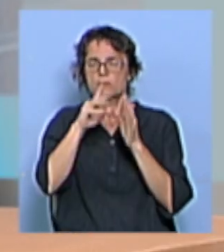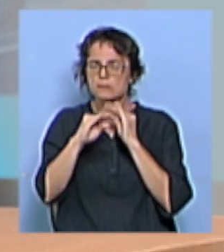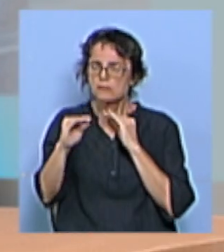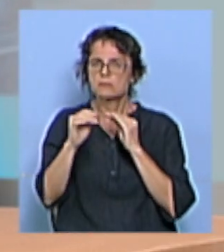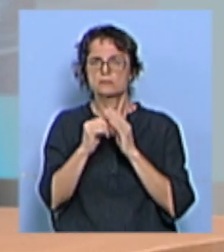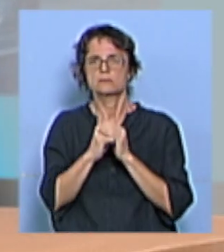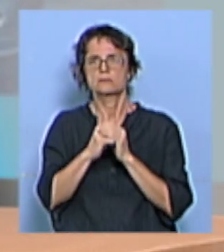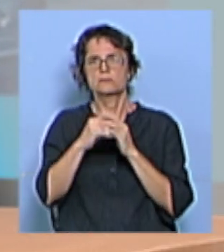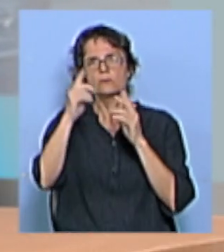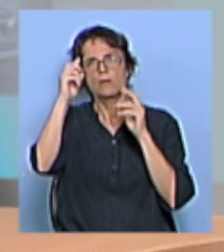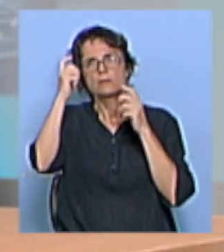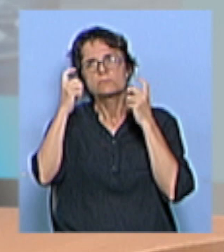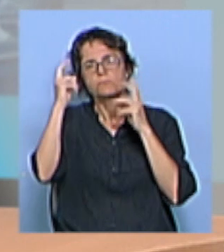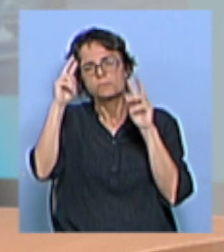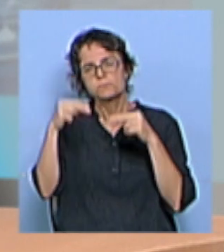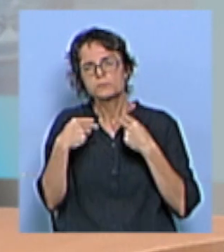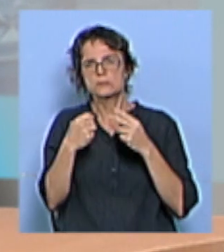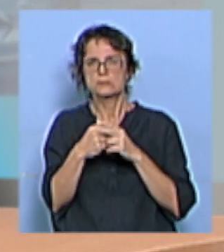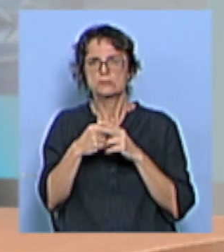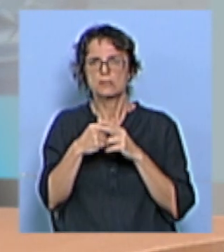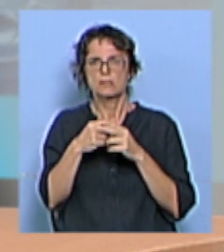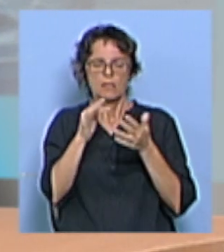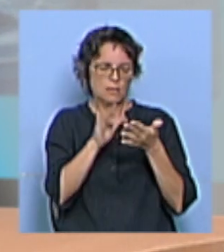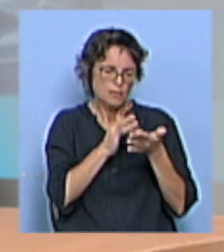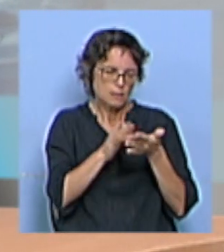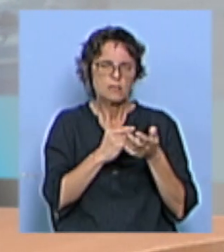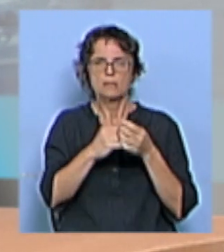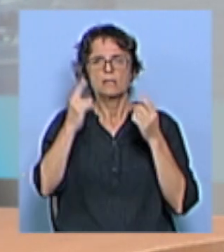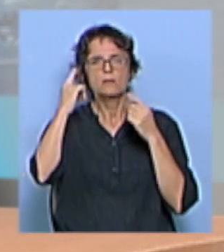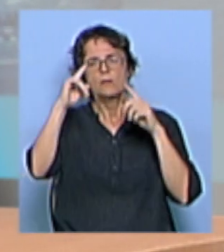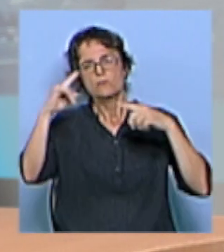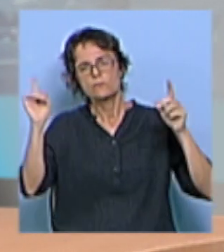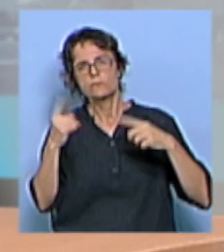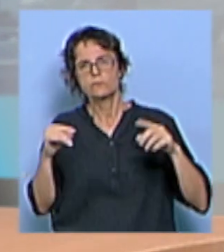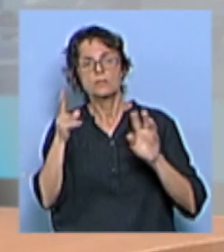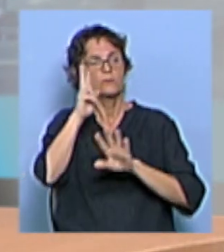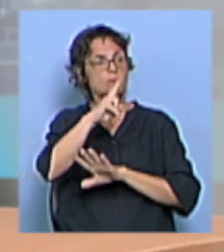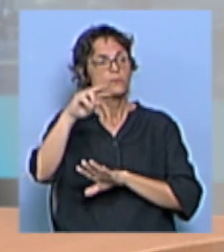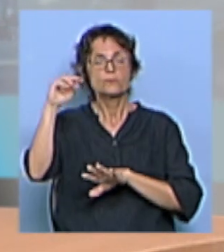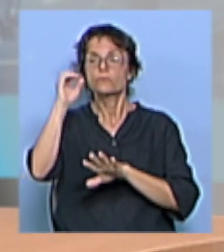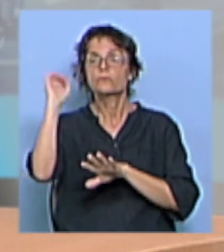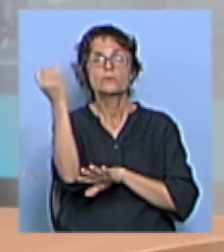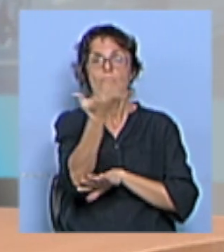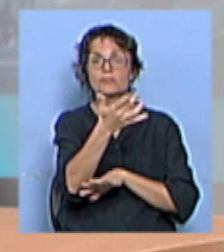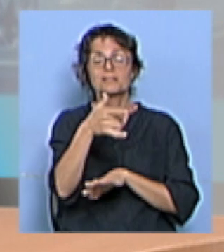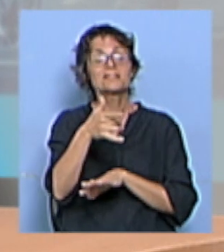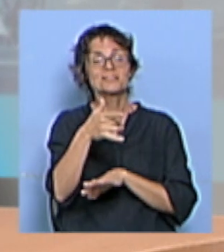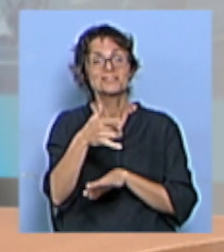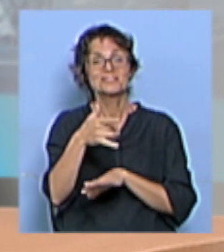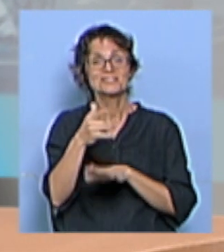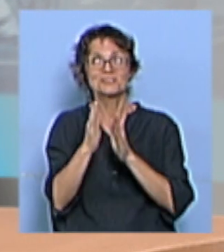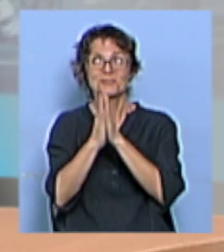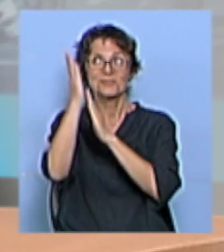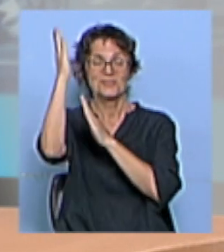livro, um bom livro, escutar uma boa música, ver uma bela paisagem, isso conduz-nos a Deus. Porque